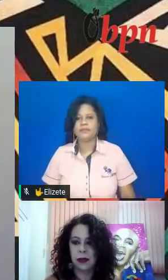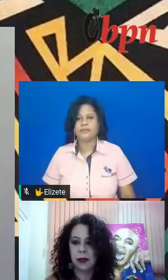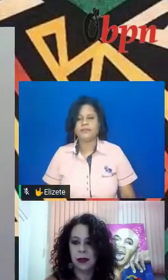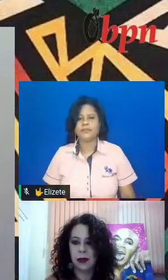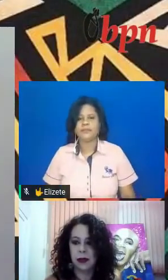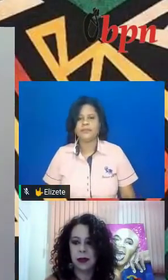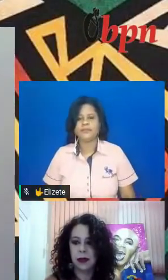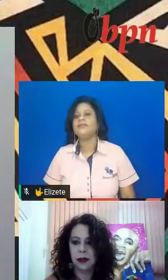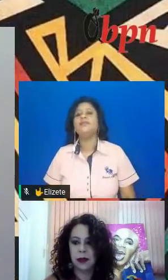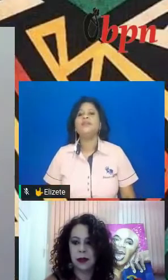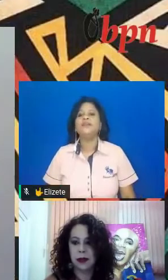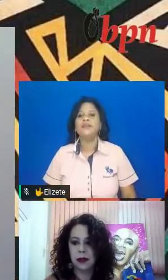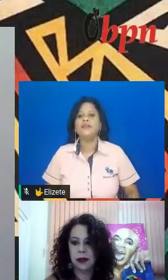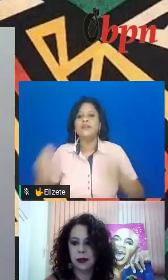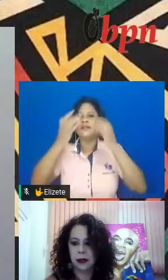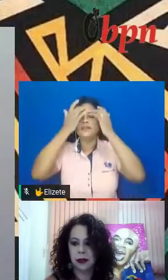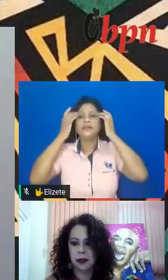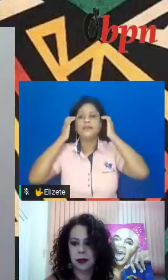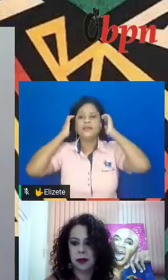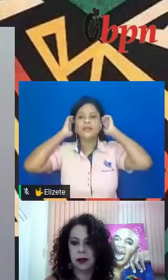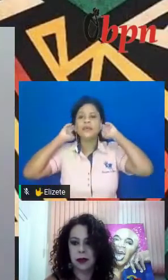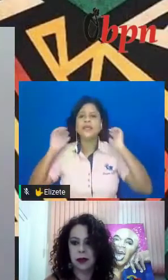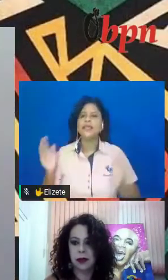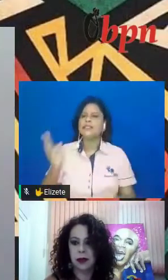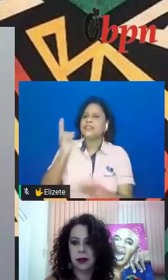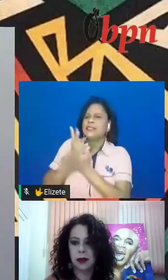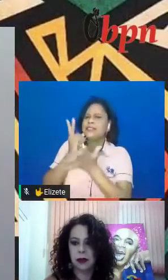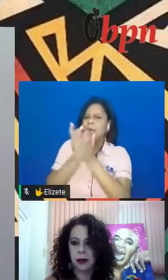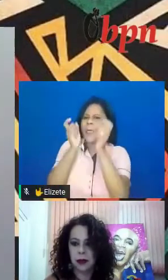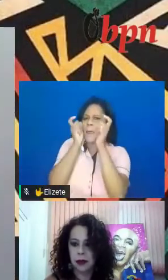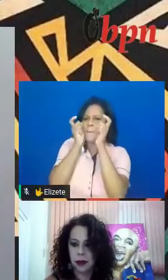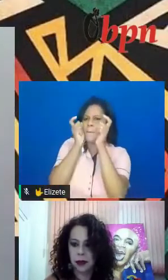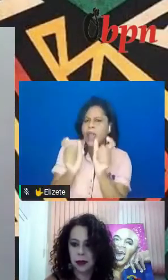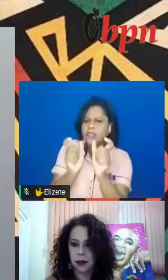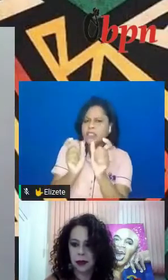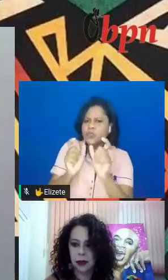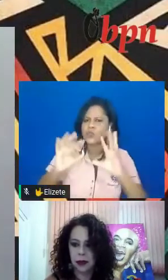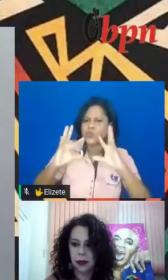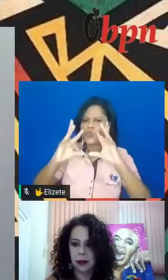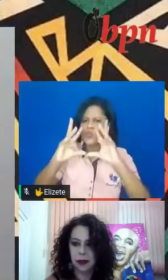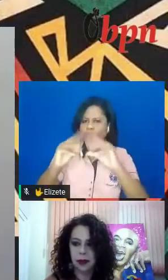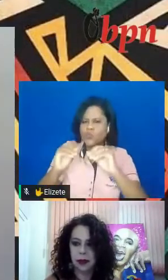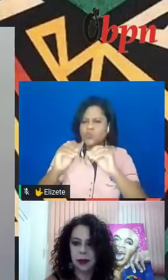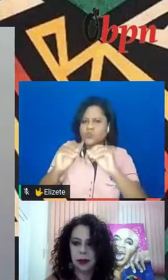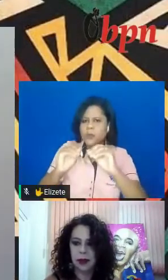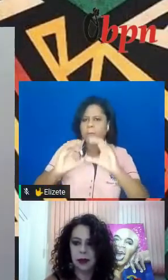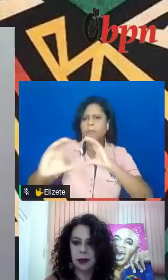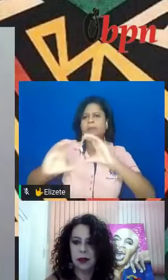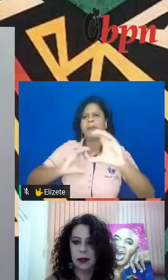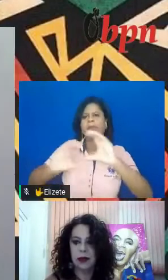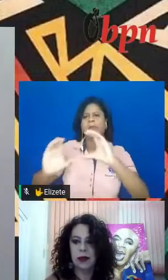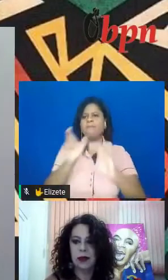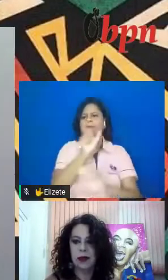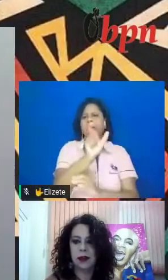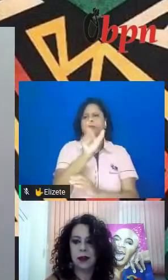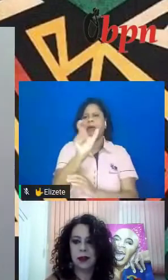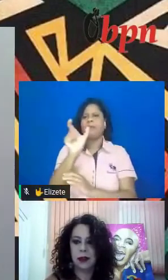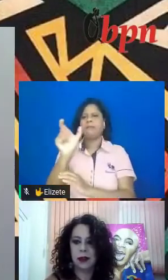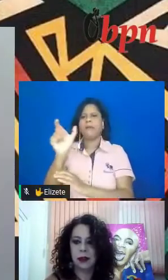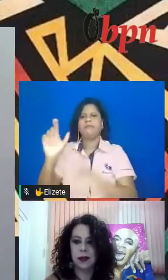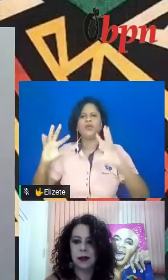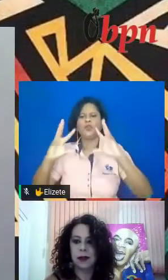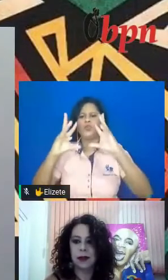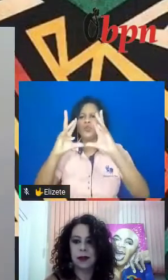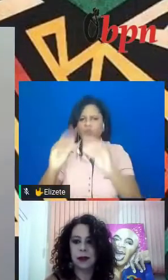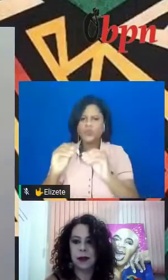esteja à escuta, tudo fala, tudo é palavra, tudo